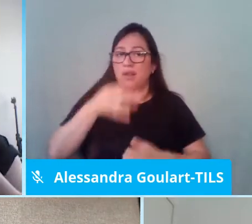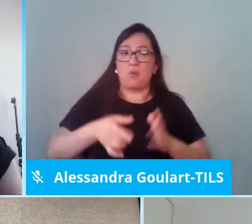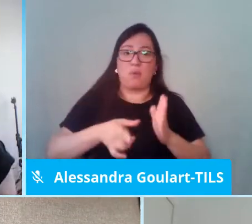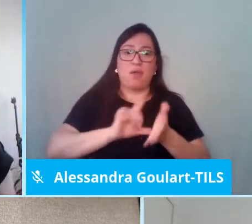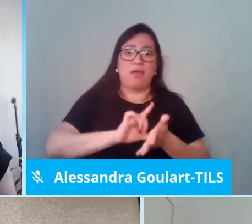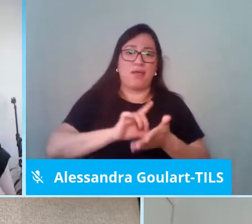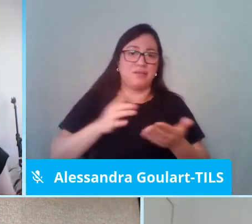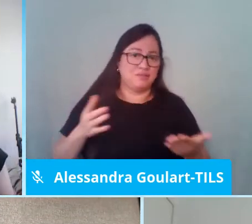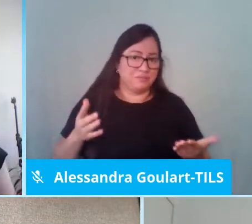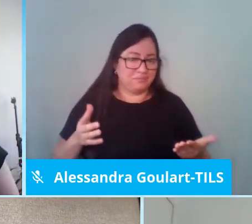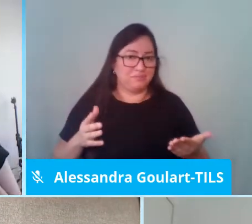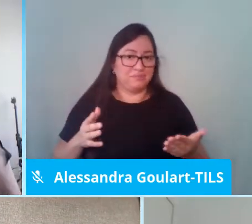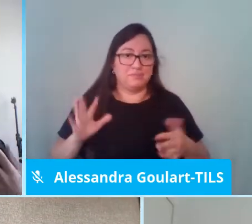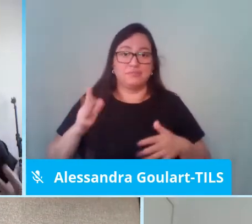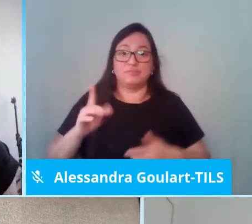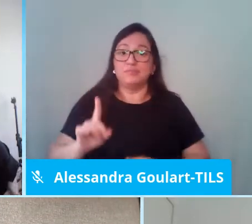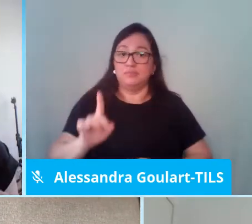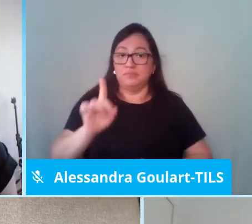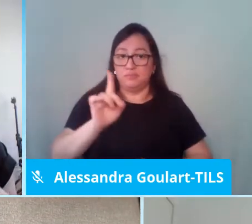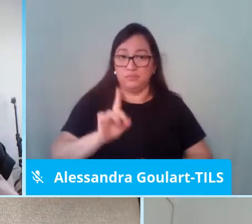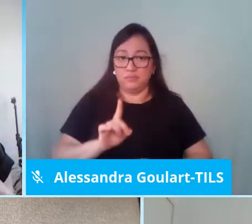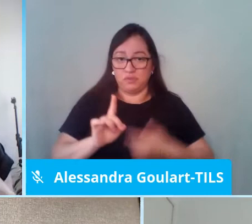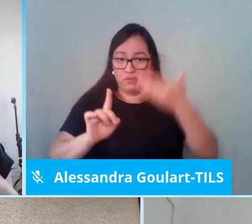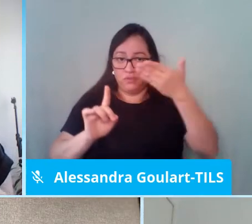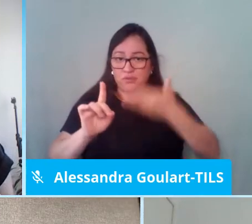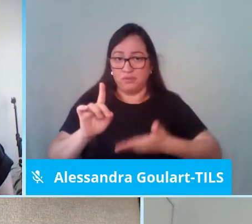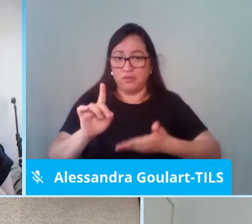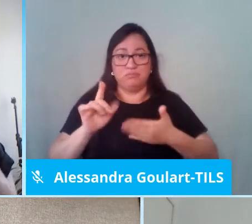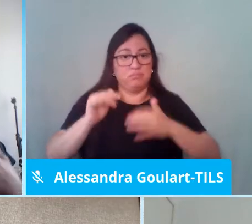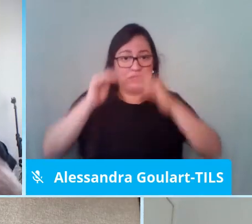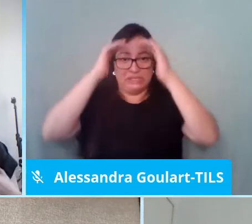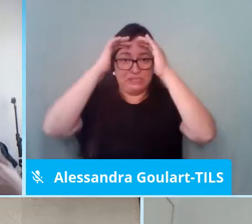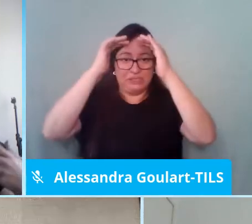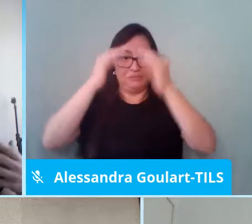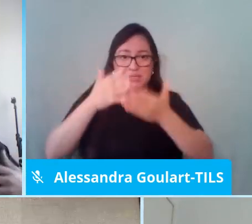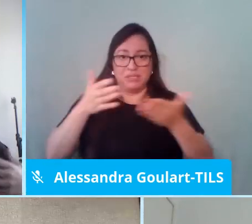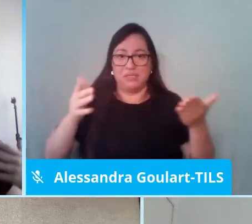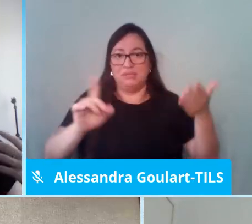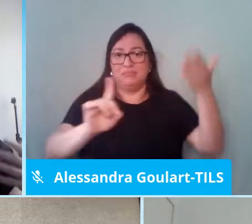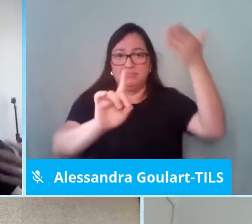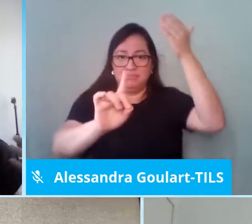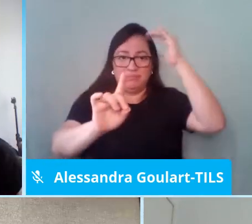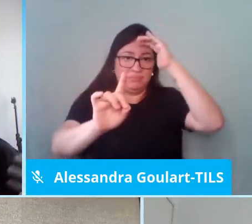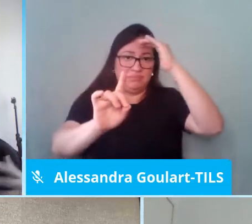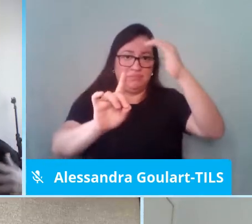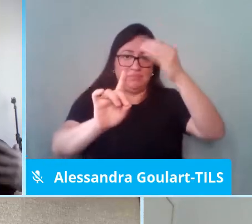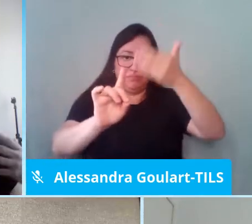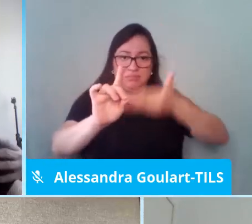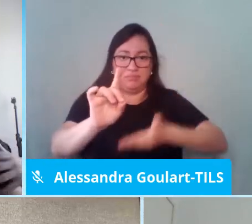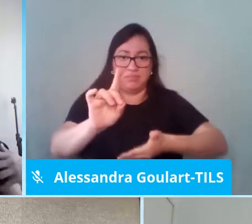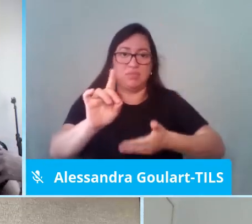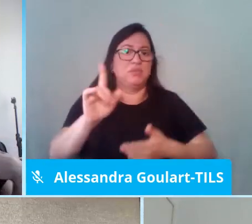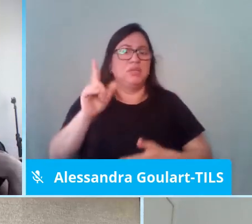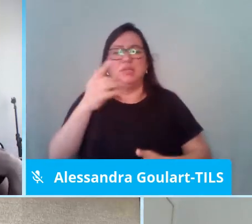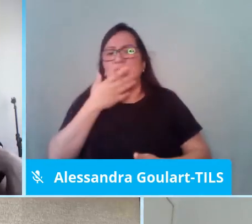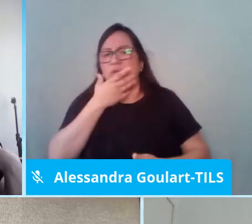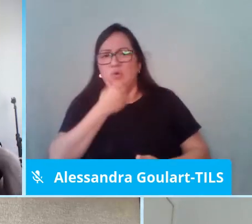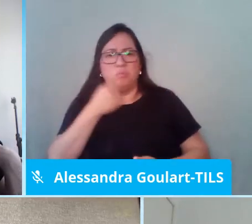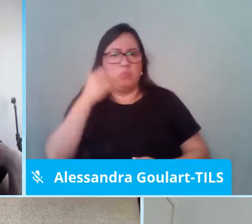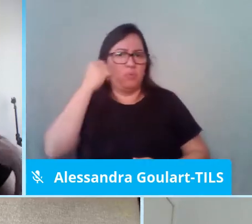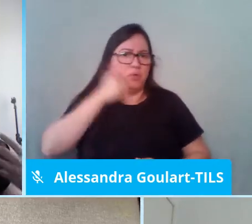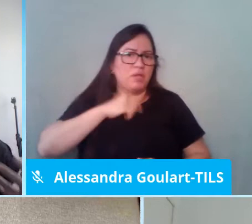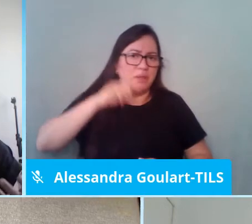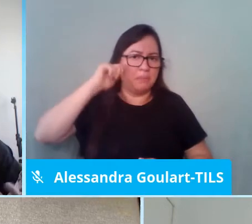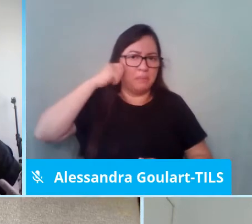pessoa chega, ela chega com o seu corpo, né? Seja ela uma pessoa negra, travesti, mulher, branca, ela está se apresentando